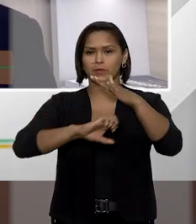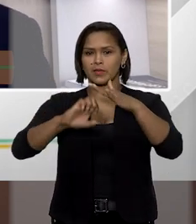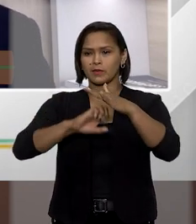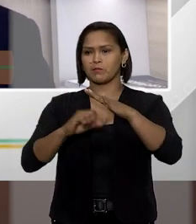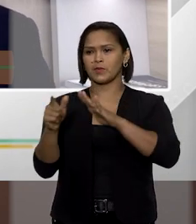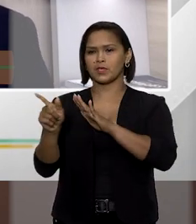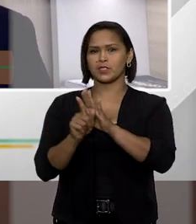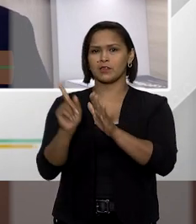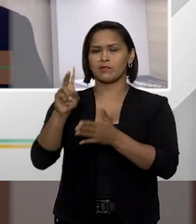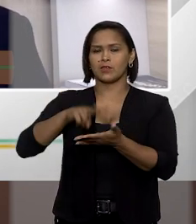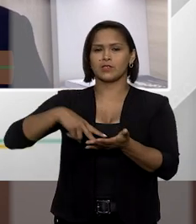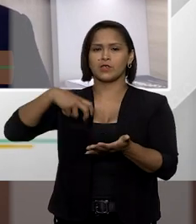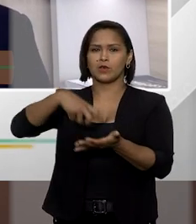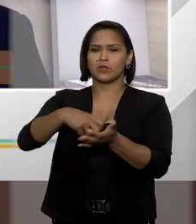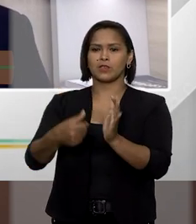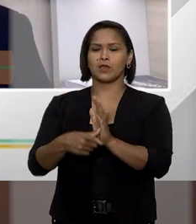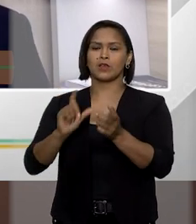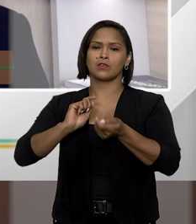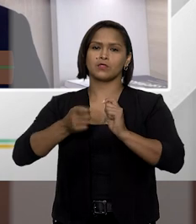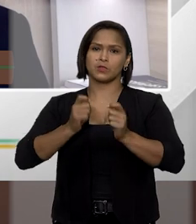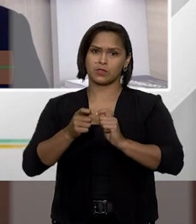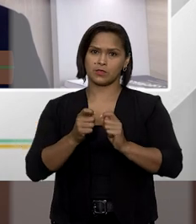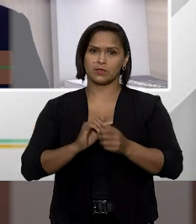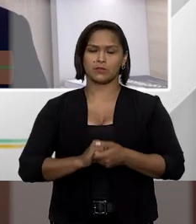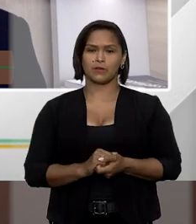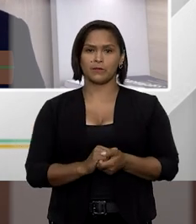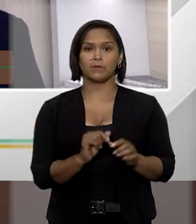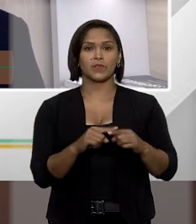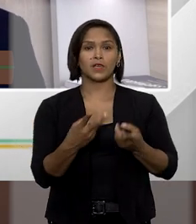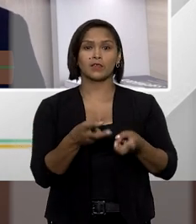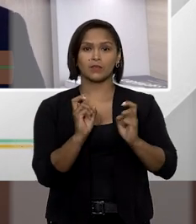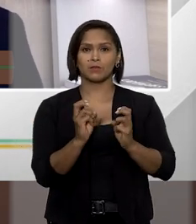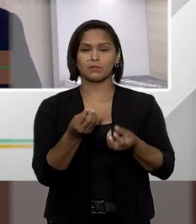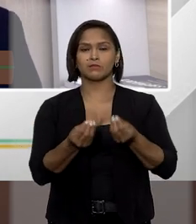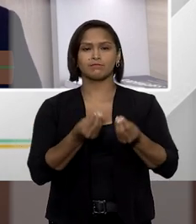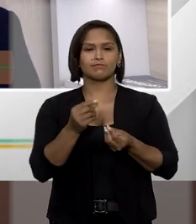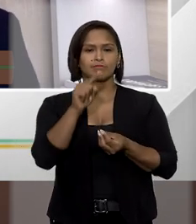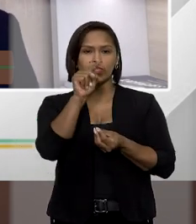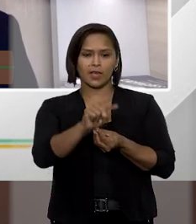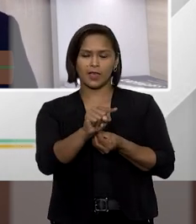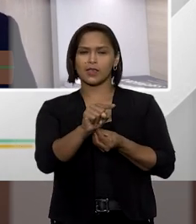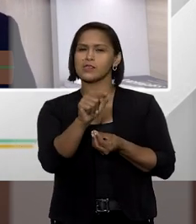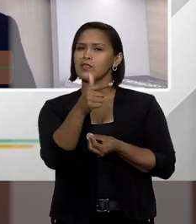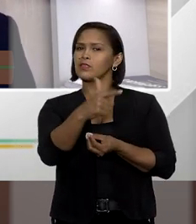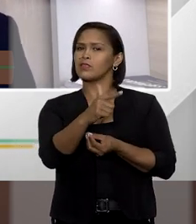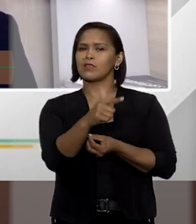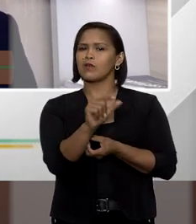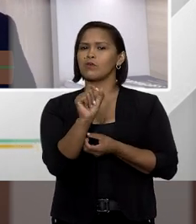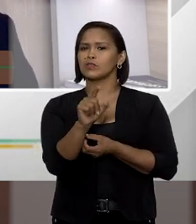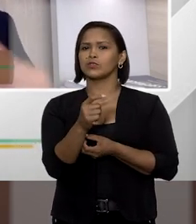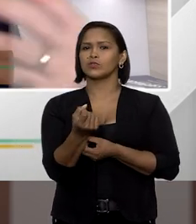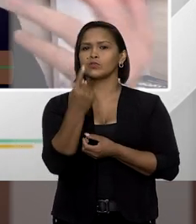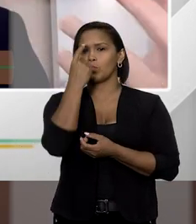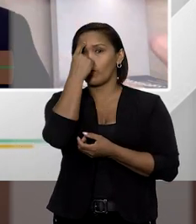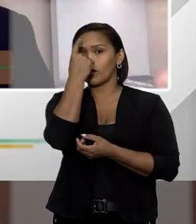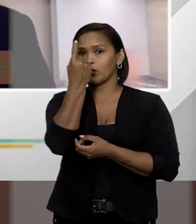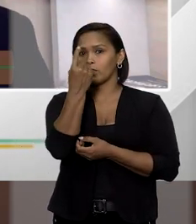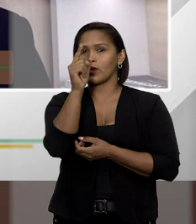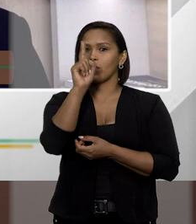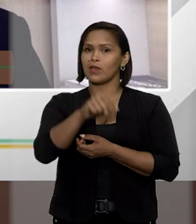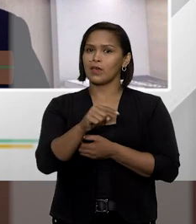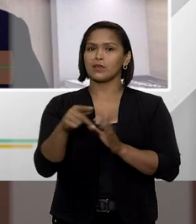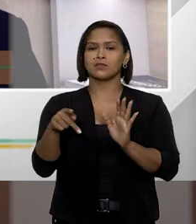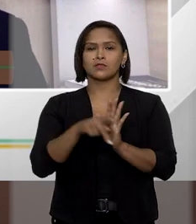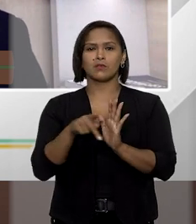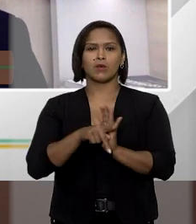empresas que venham a ser condenadas administrativamente. Então vejam que essa não é apenas uma ideia,